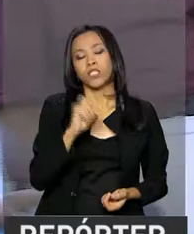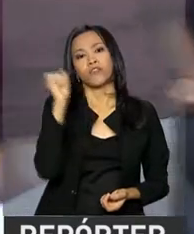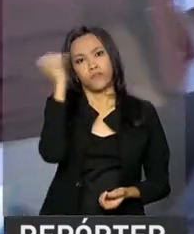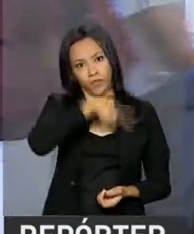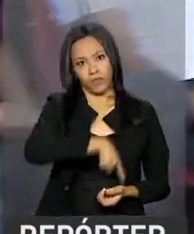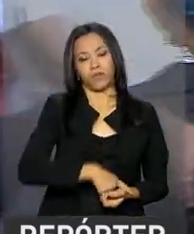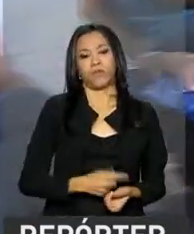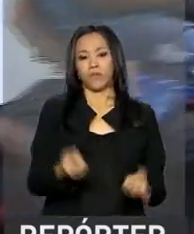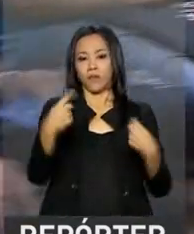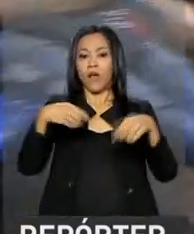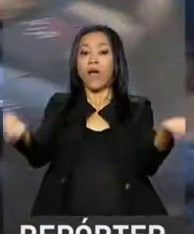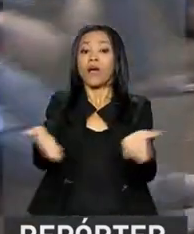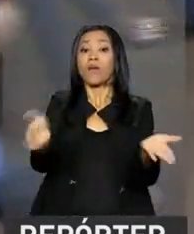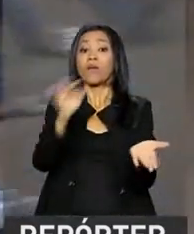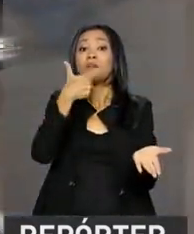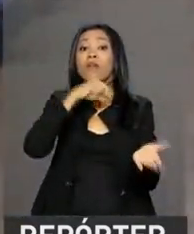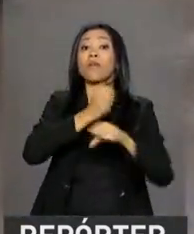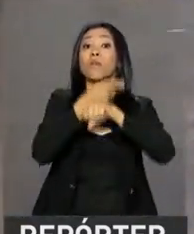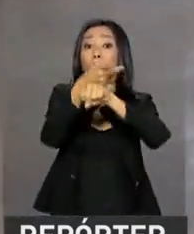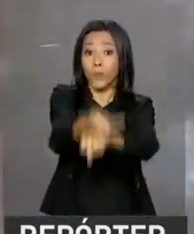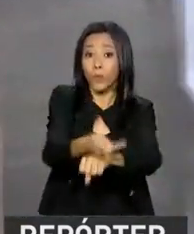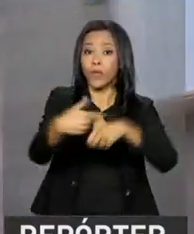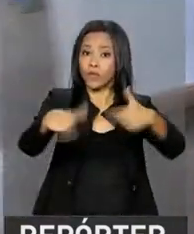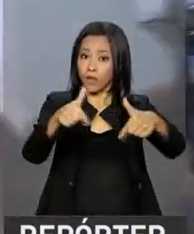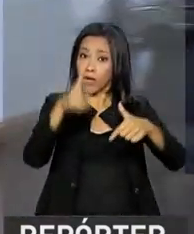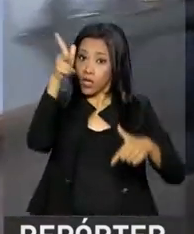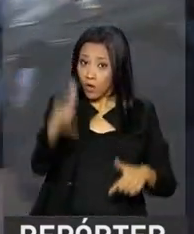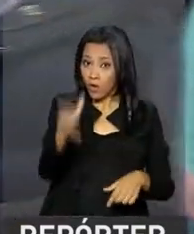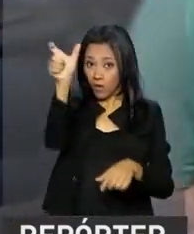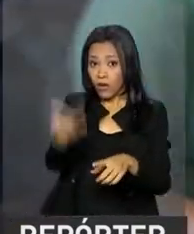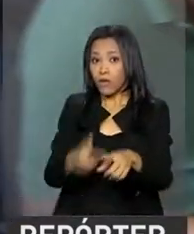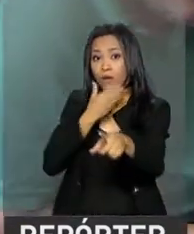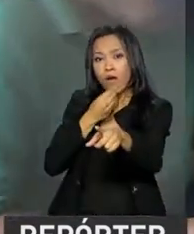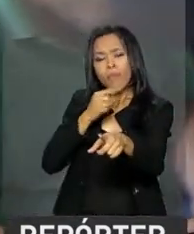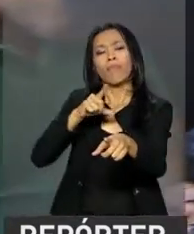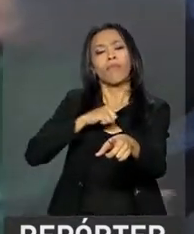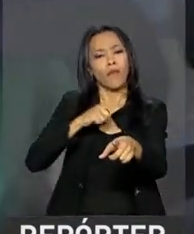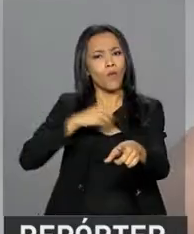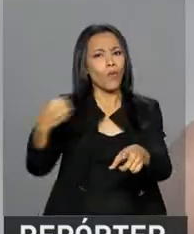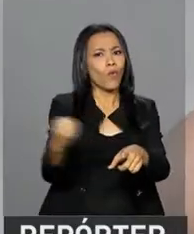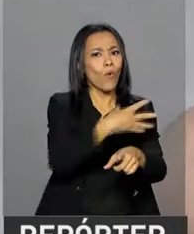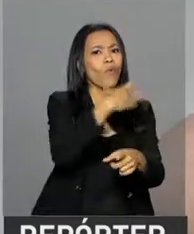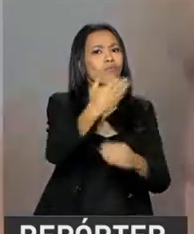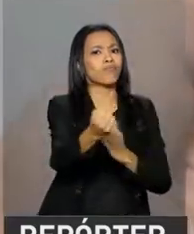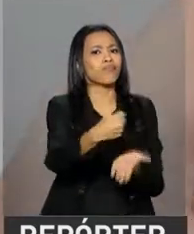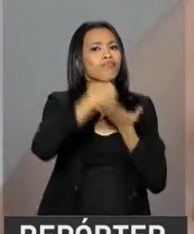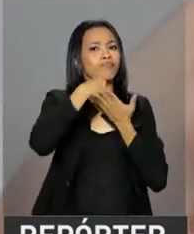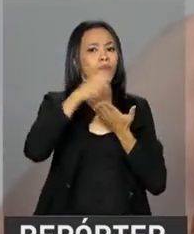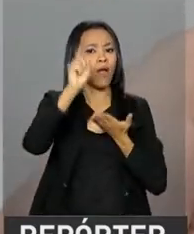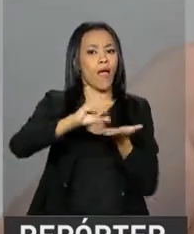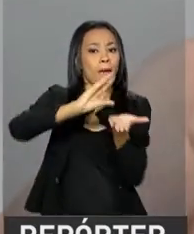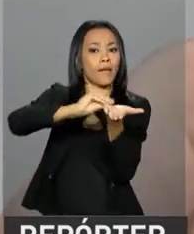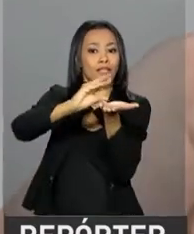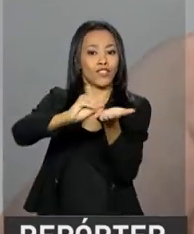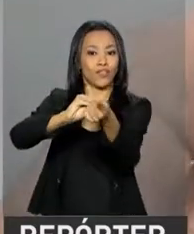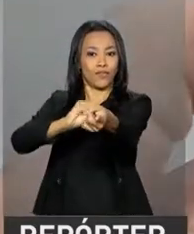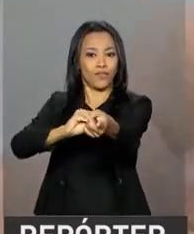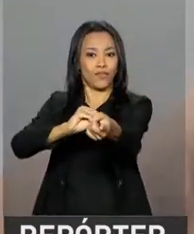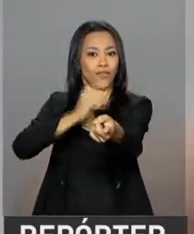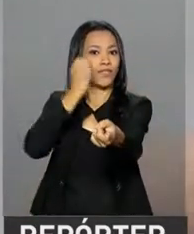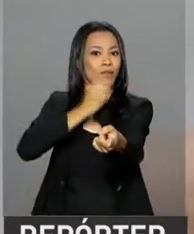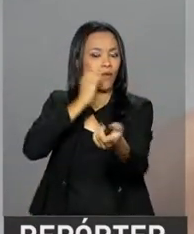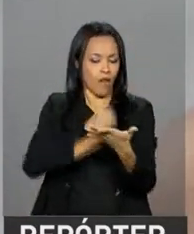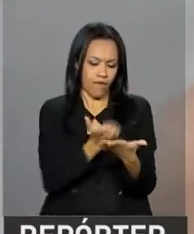partir de agora quem está à procura de um emprego como marcos tem um novo aliado é o aplicativo de celular significa